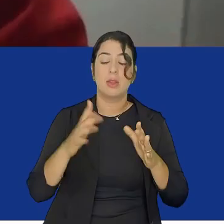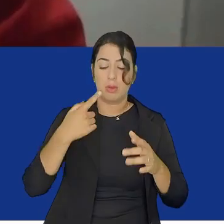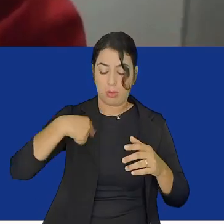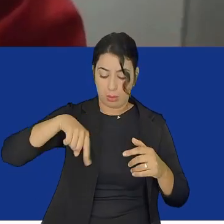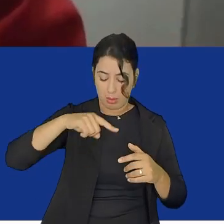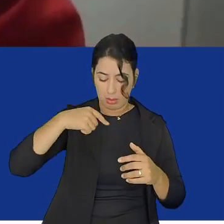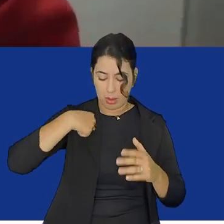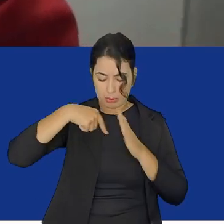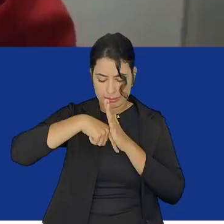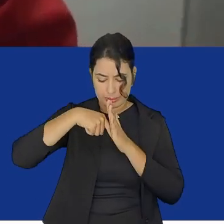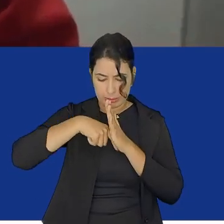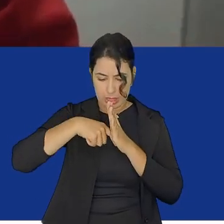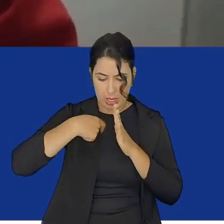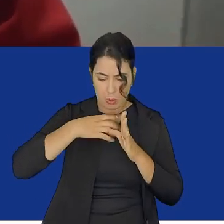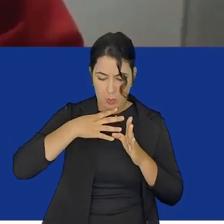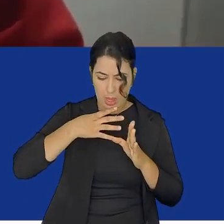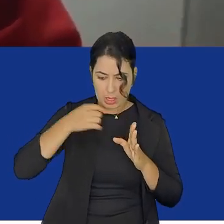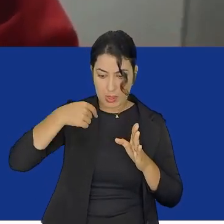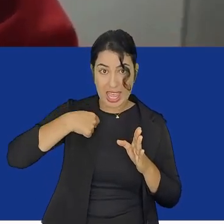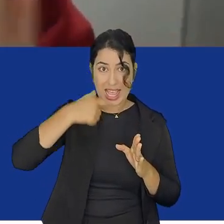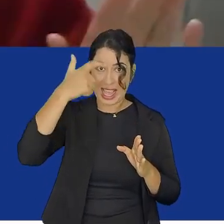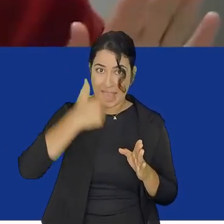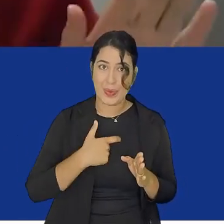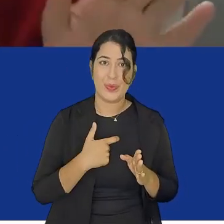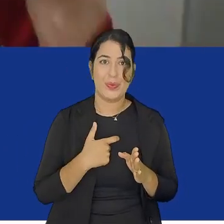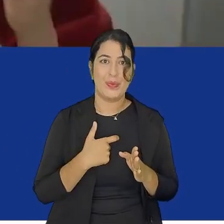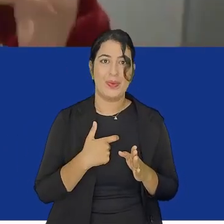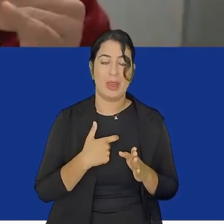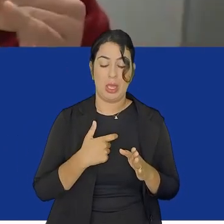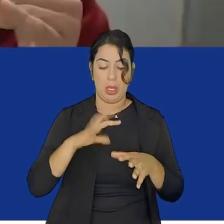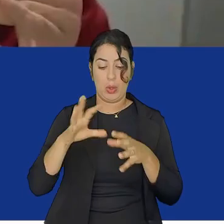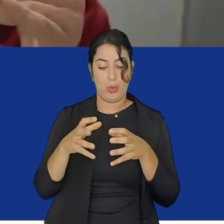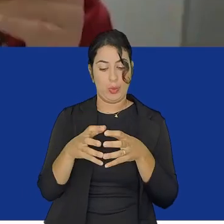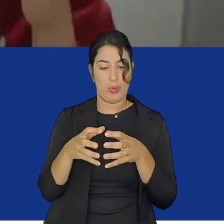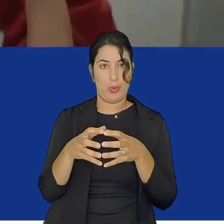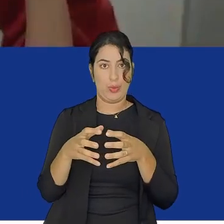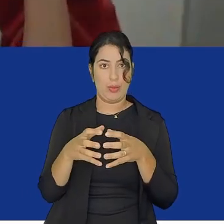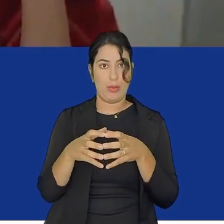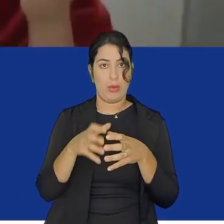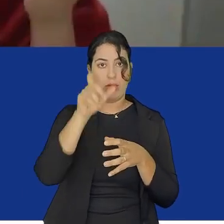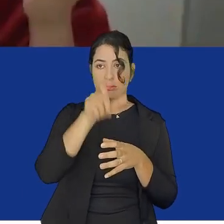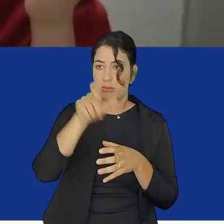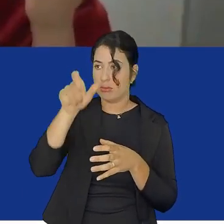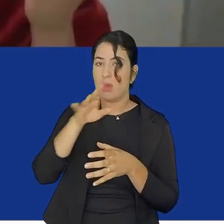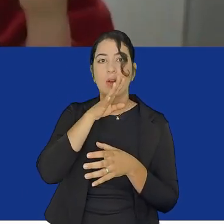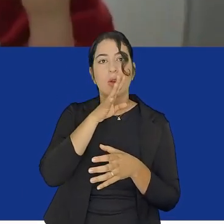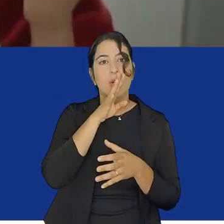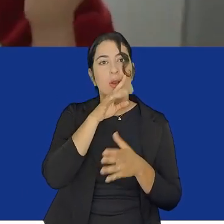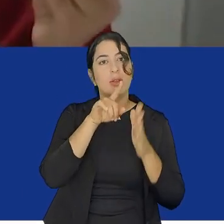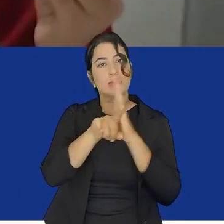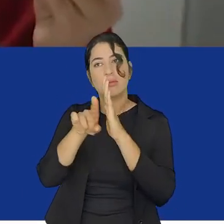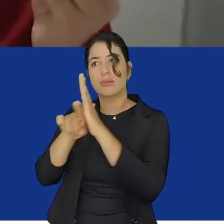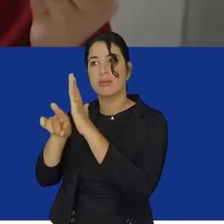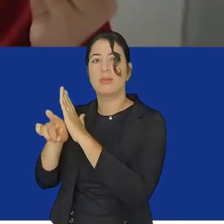conhecer a equipe. E como eu conheço? Eu só conheço um jeito, gente, por enquanto, de conhecer as pessoas, é por